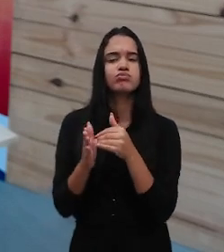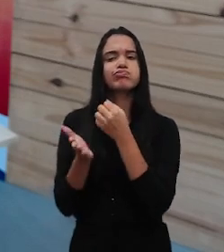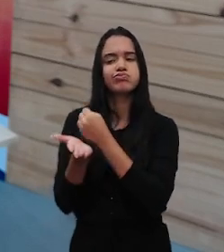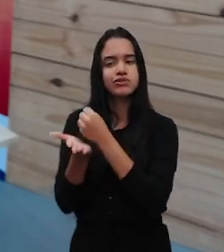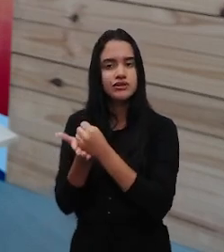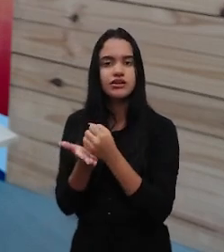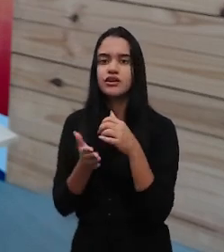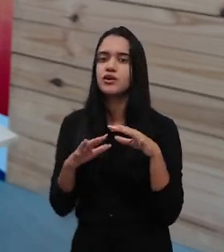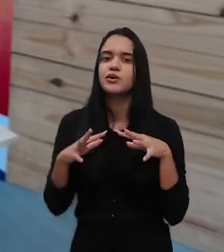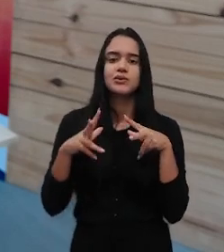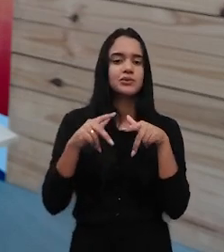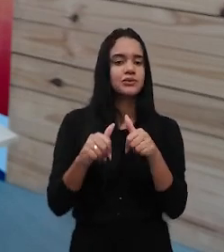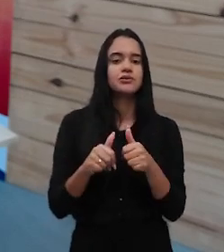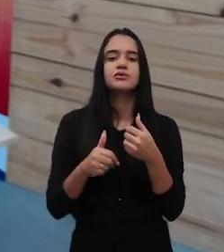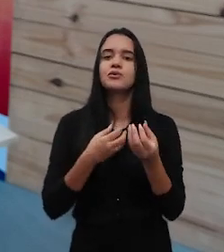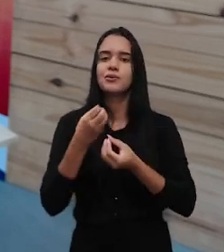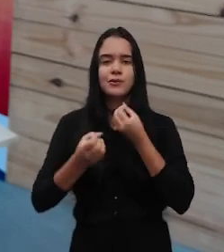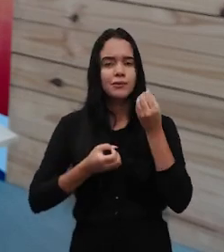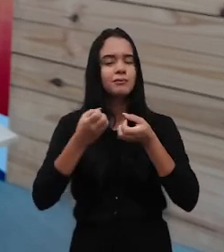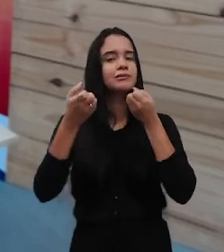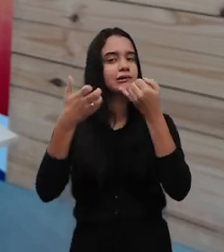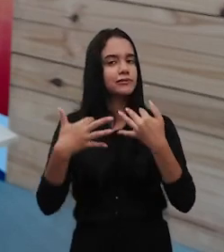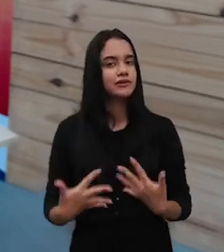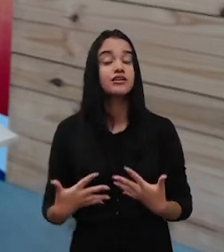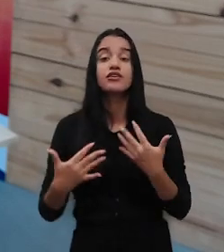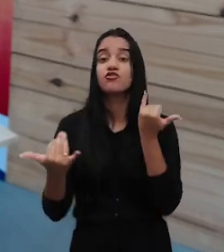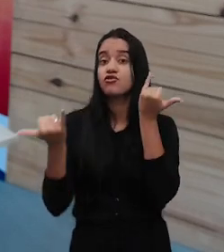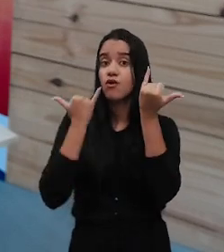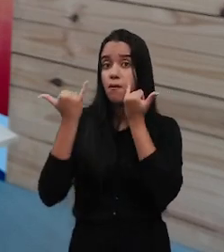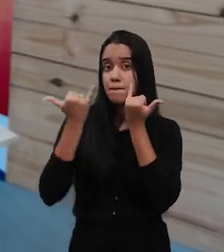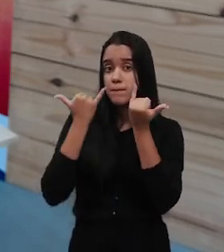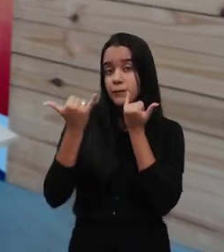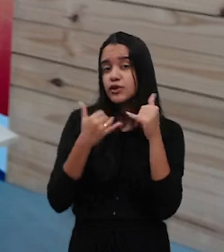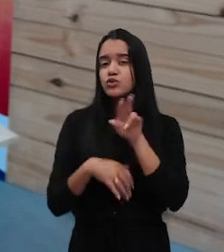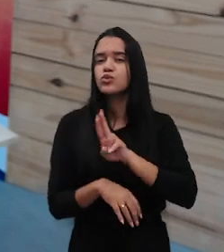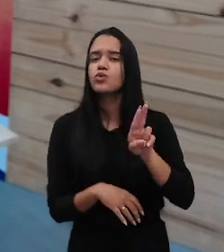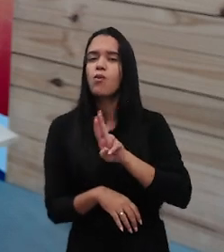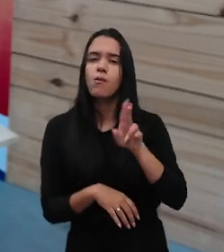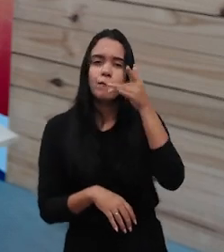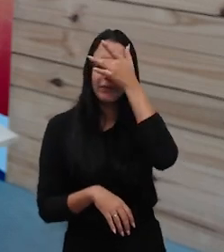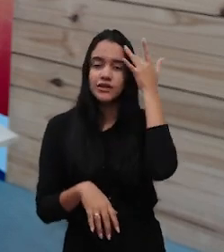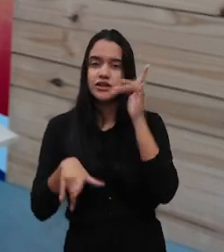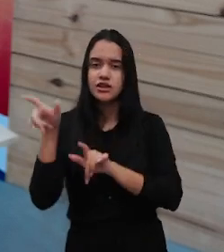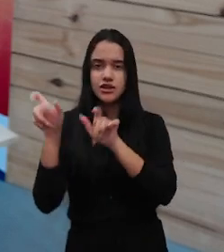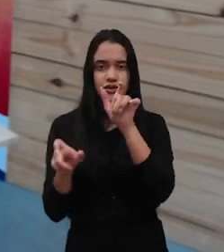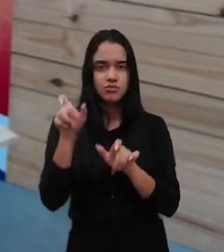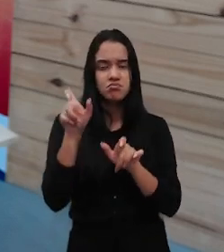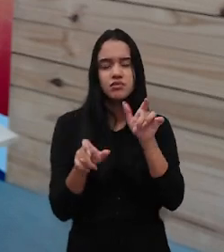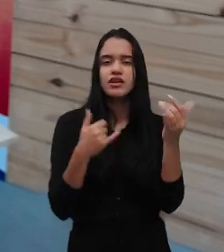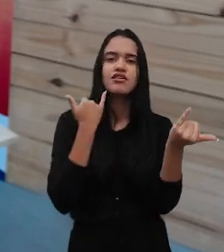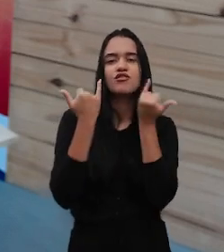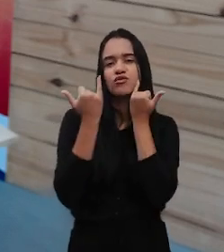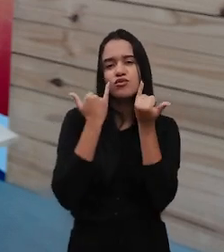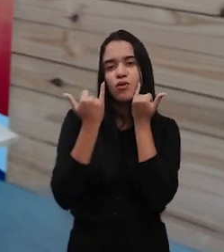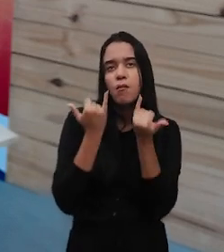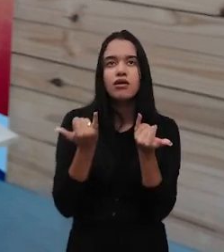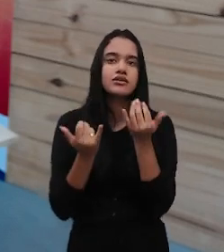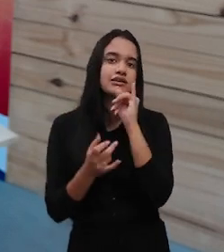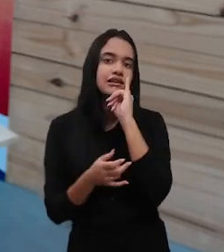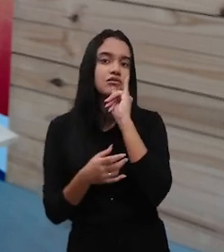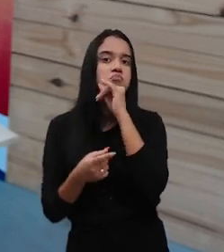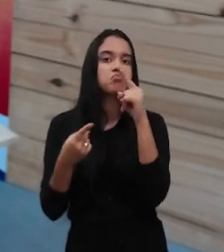registrado exatamente como foi dito, informando justamente o nome das pessoas que estão ali, informações como